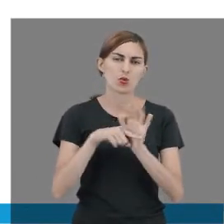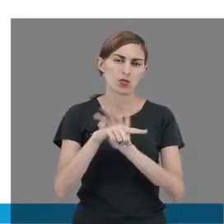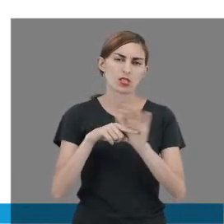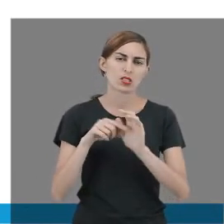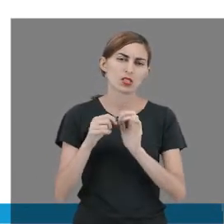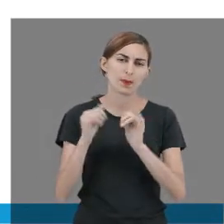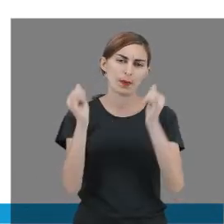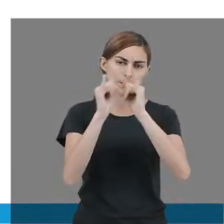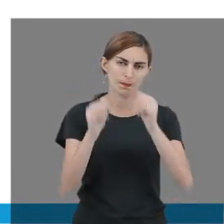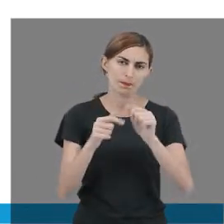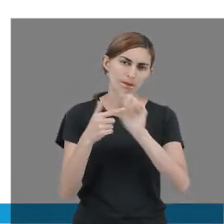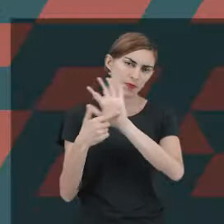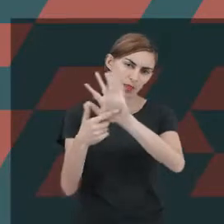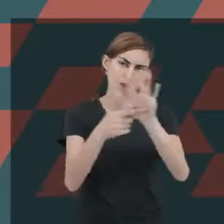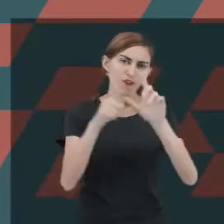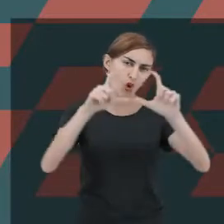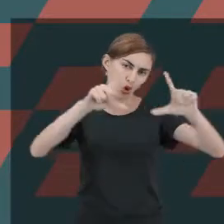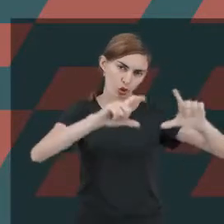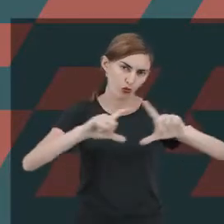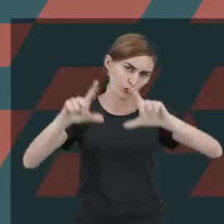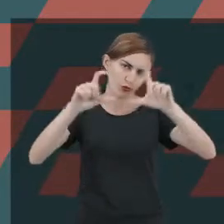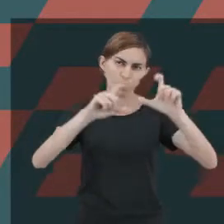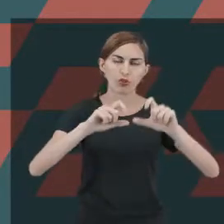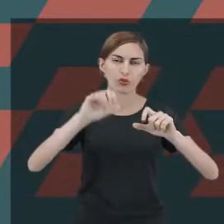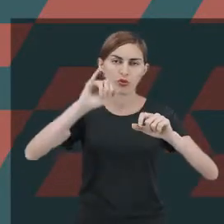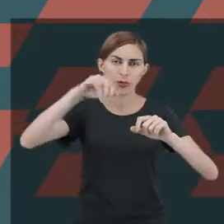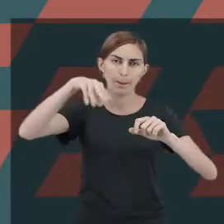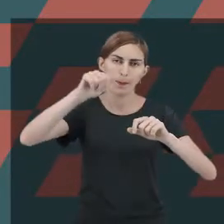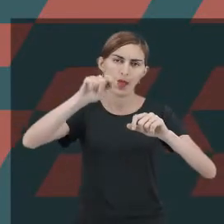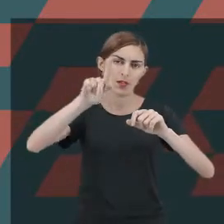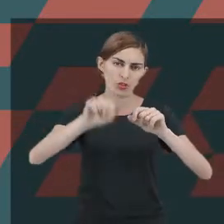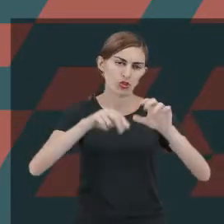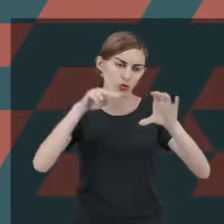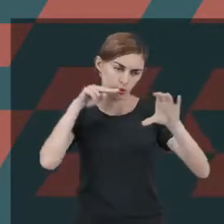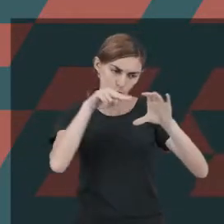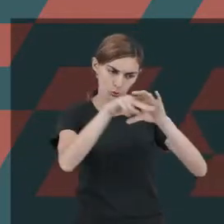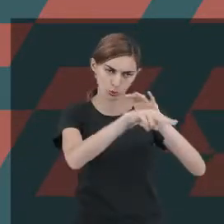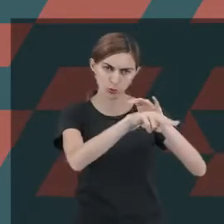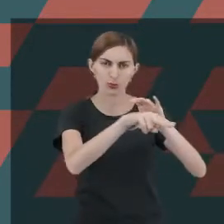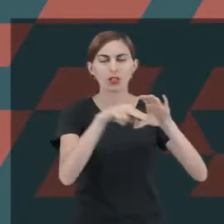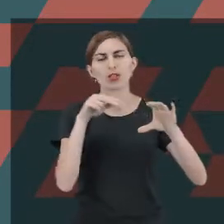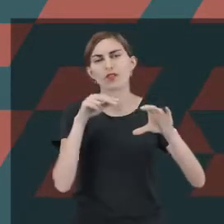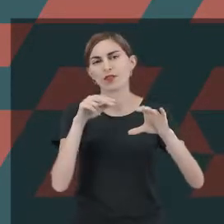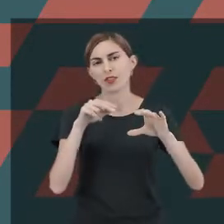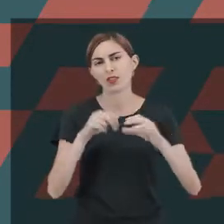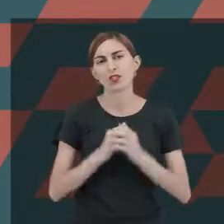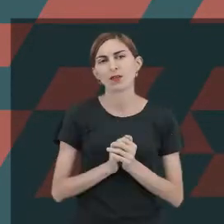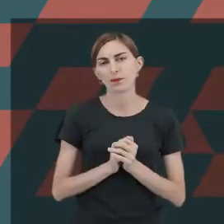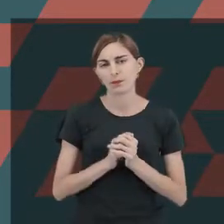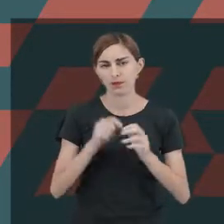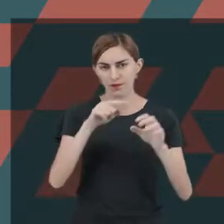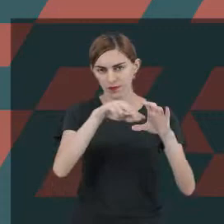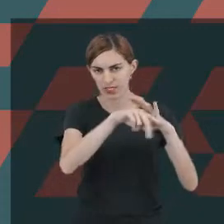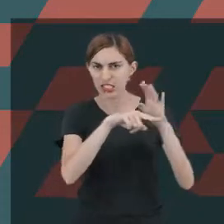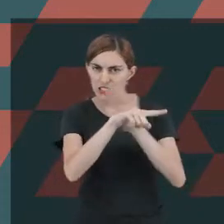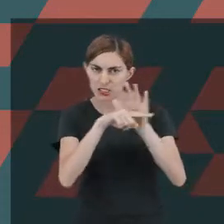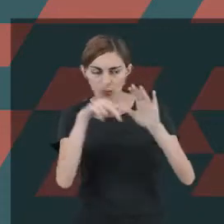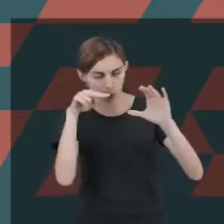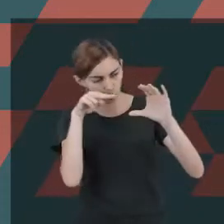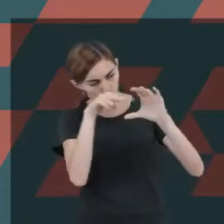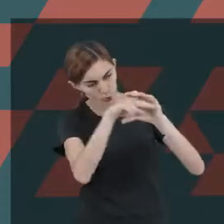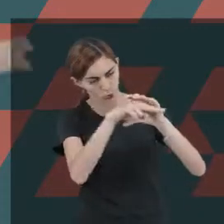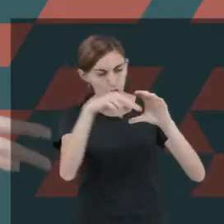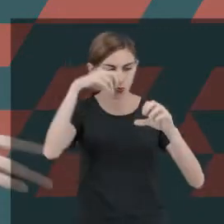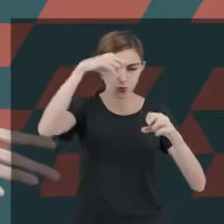Então a gente tem exame de imagem, a gente tem a ultrassonografia transfontanela, a tomografia e a ressonância. O que é mais fácil da gente